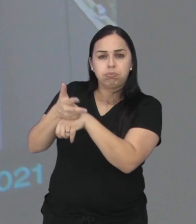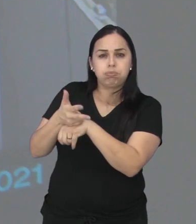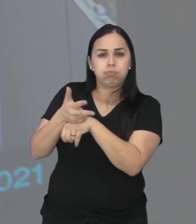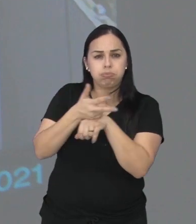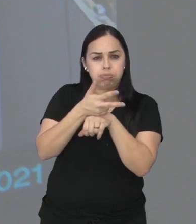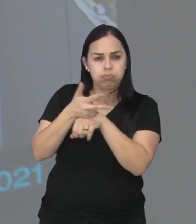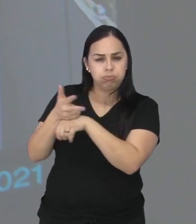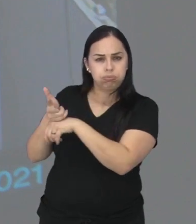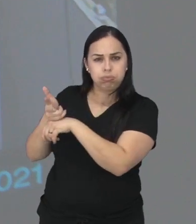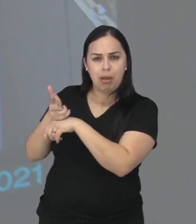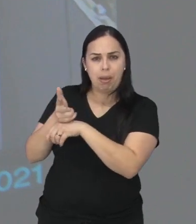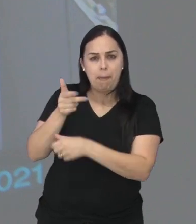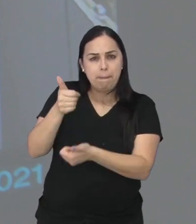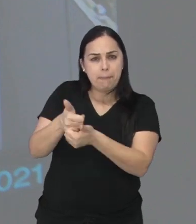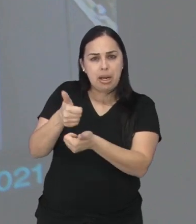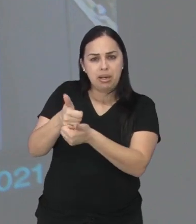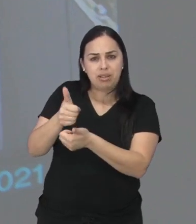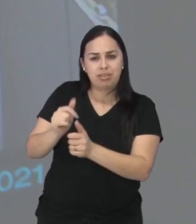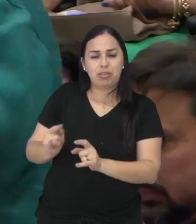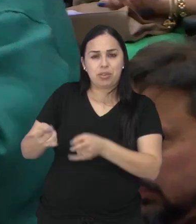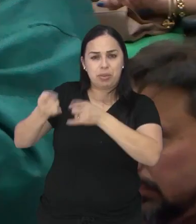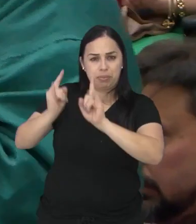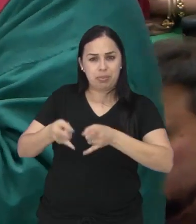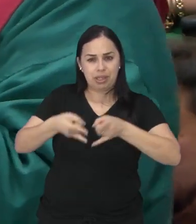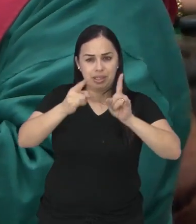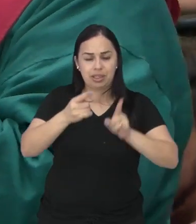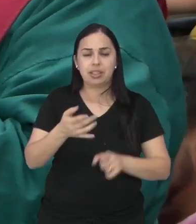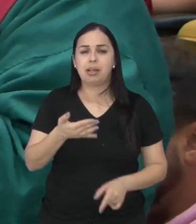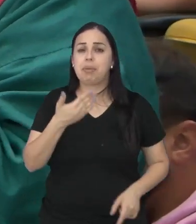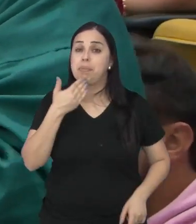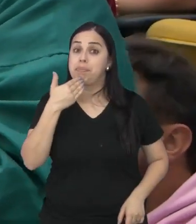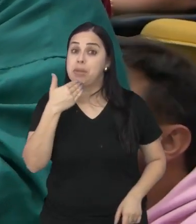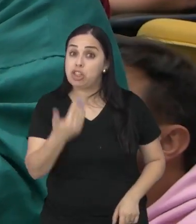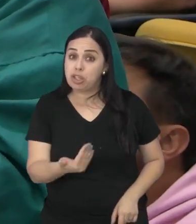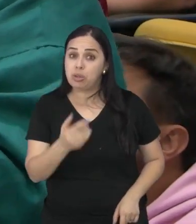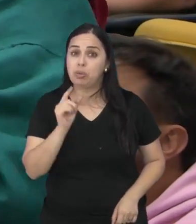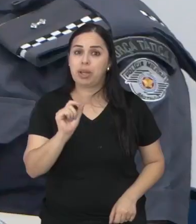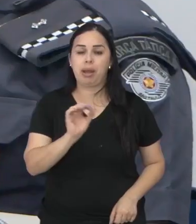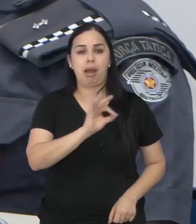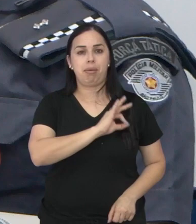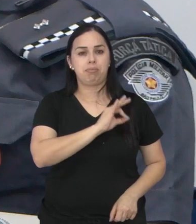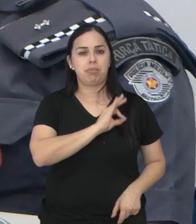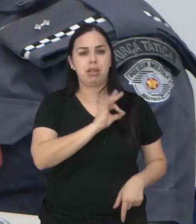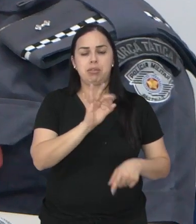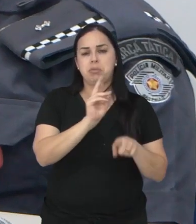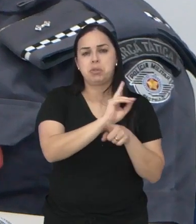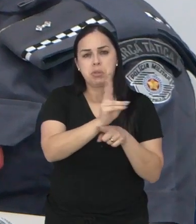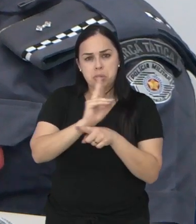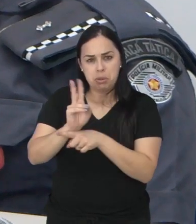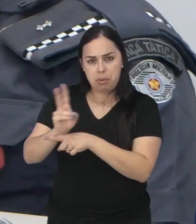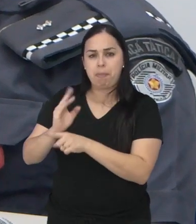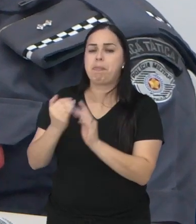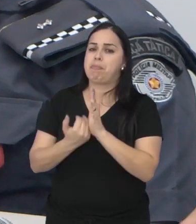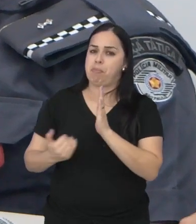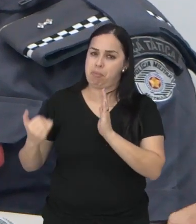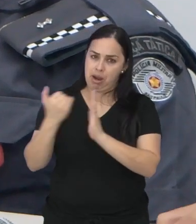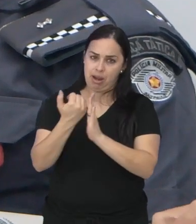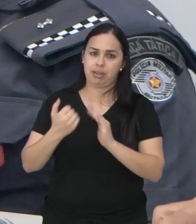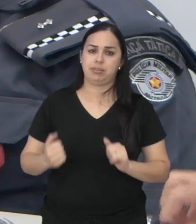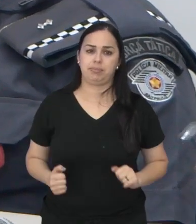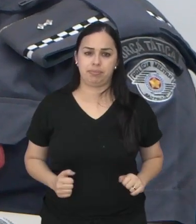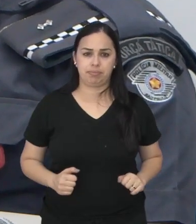câmeras de monitoramento nos residenciais e pedidos de reforço de rondas da Polícia Militar